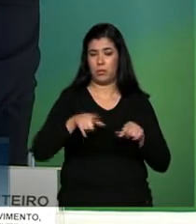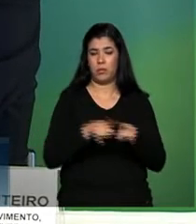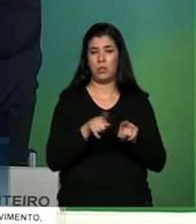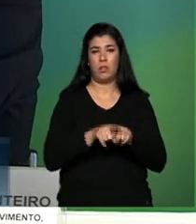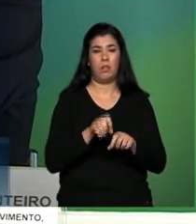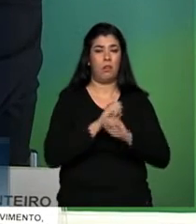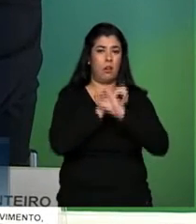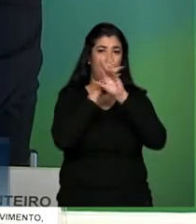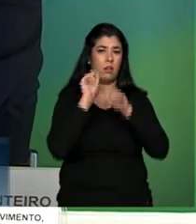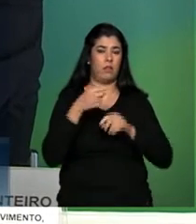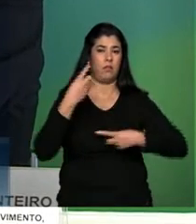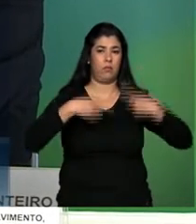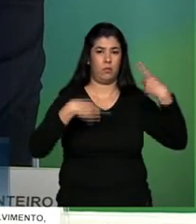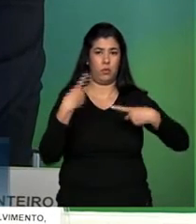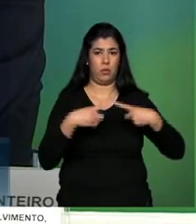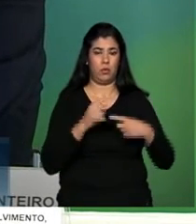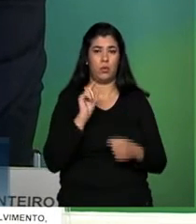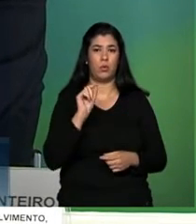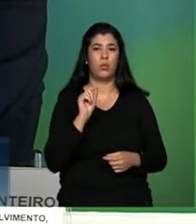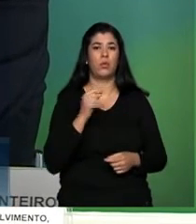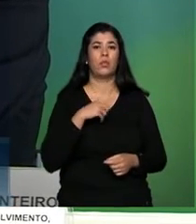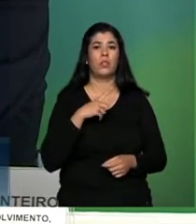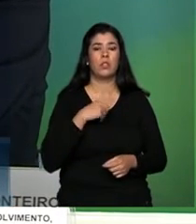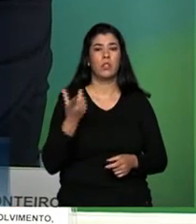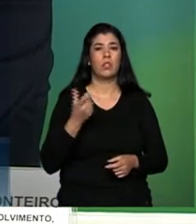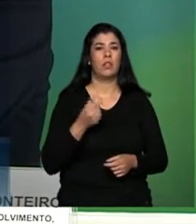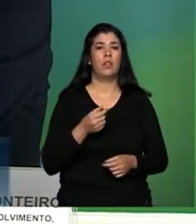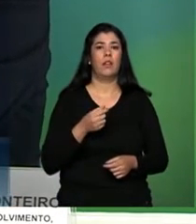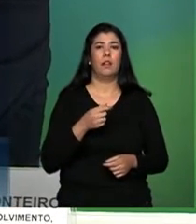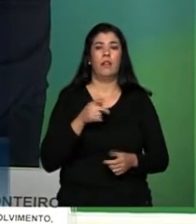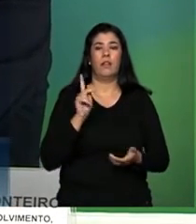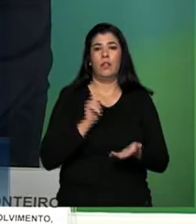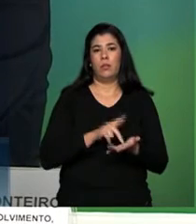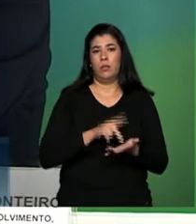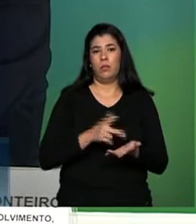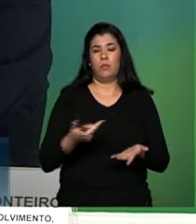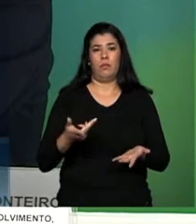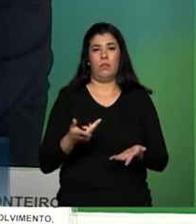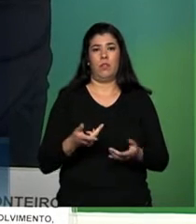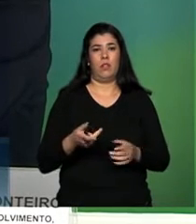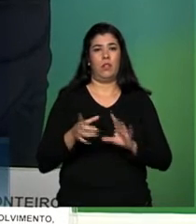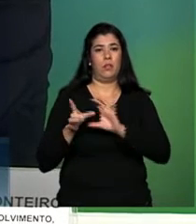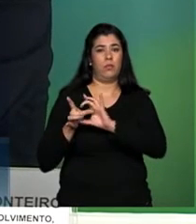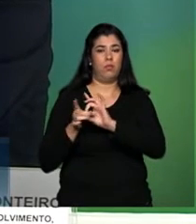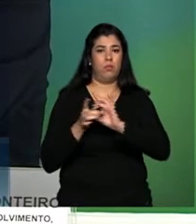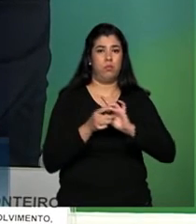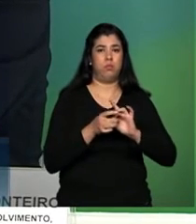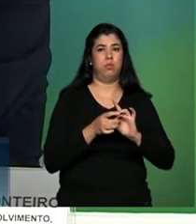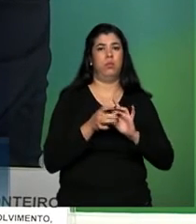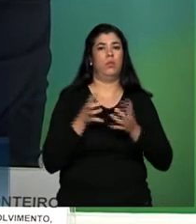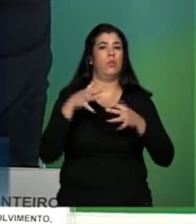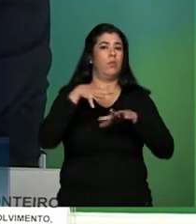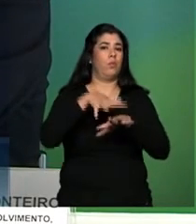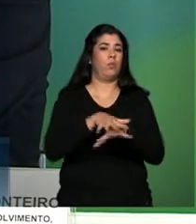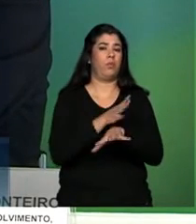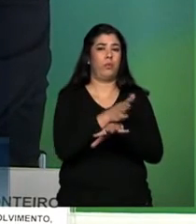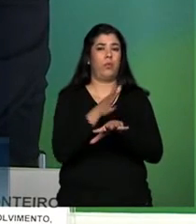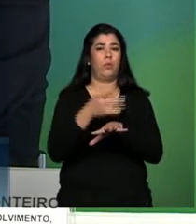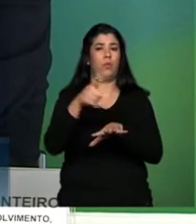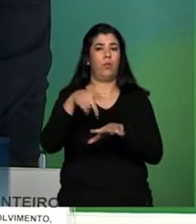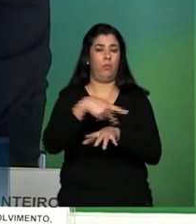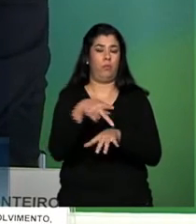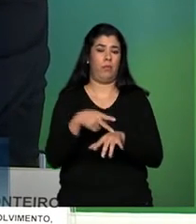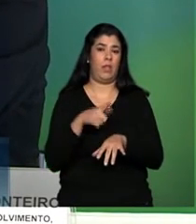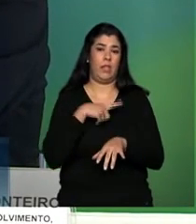evidentemente, vamos discutir essa questão na Camex de maneira absolutamente integrada, né? Há